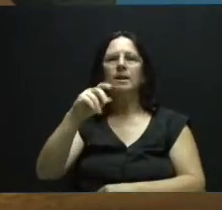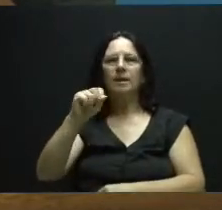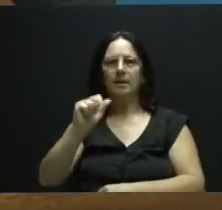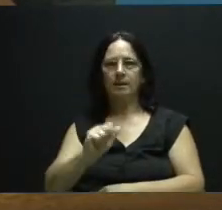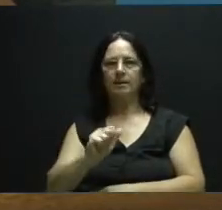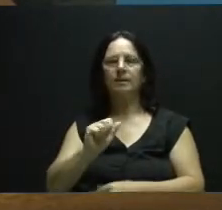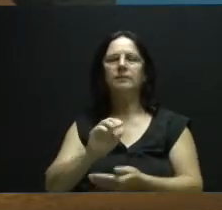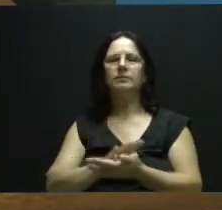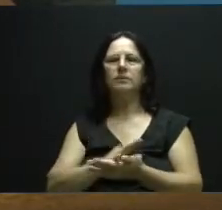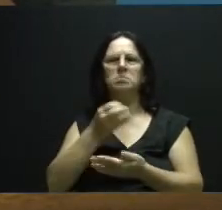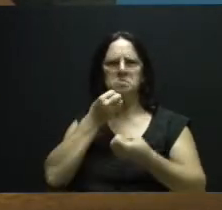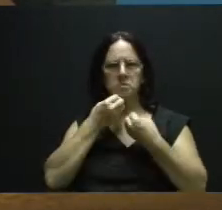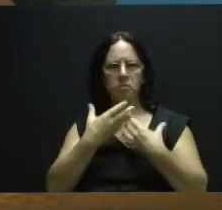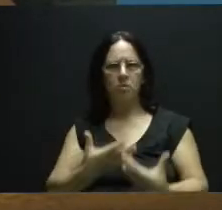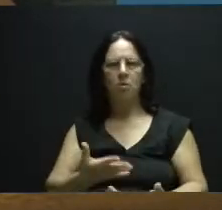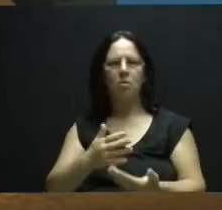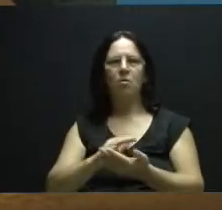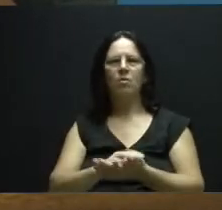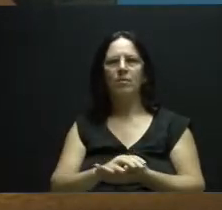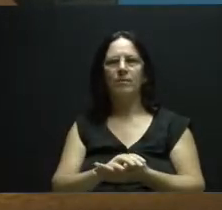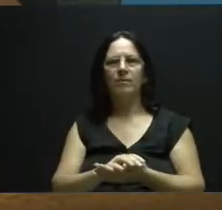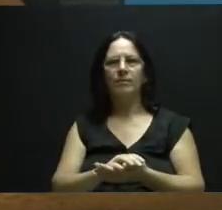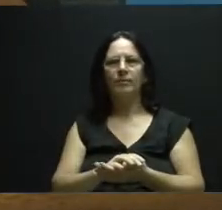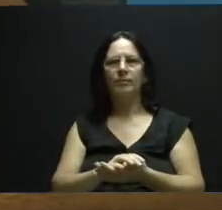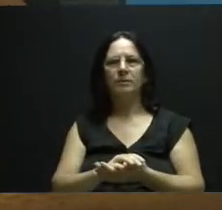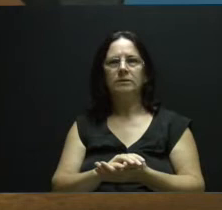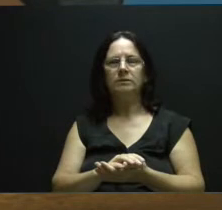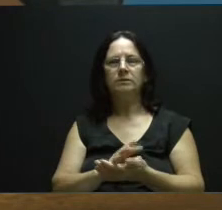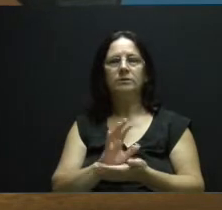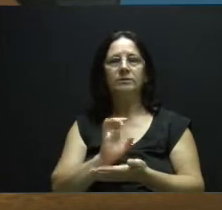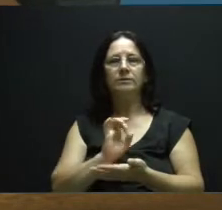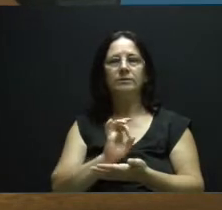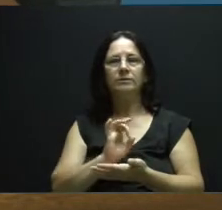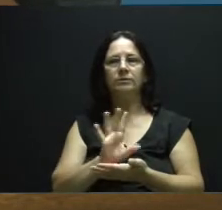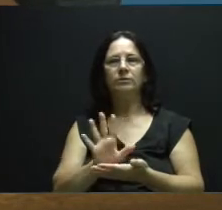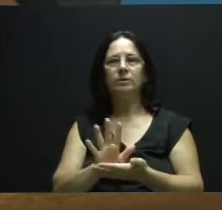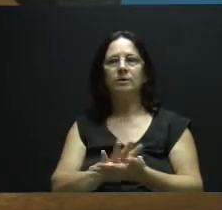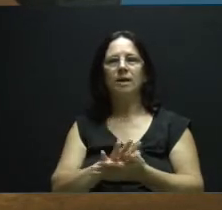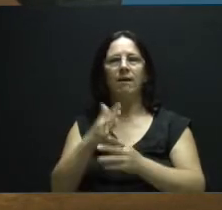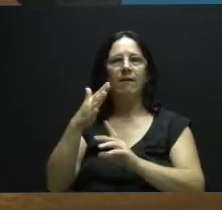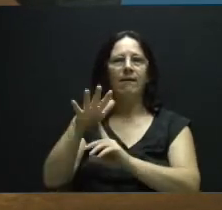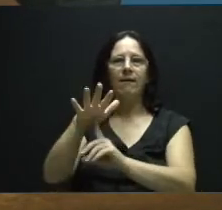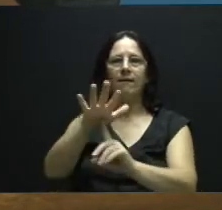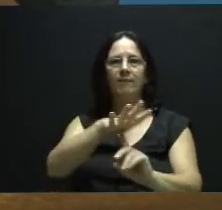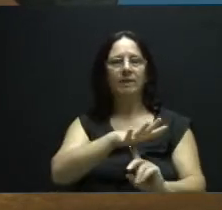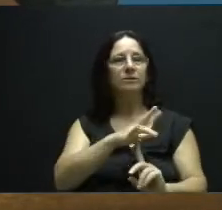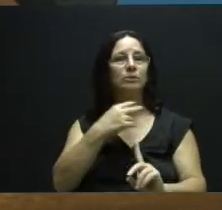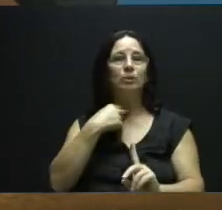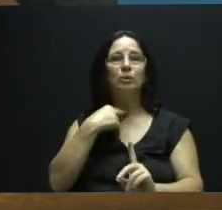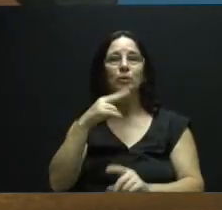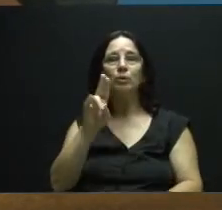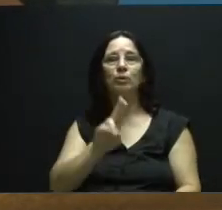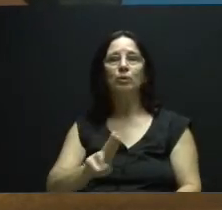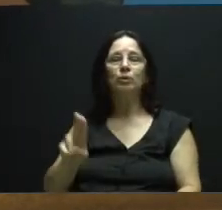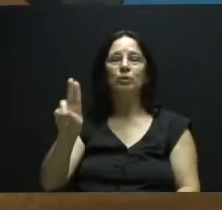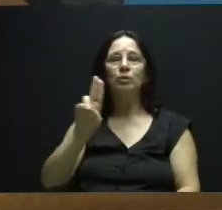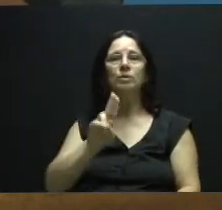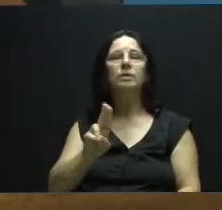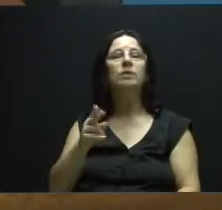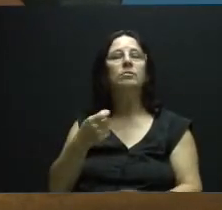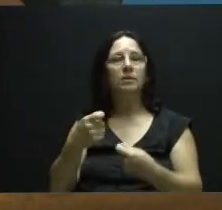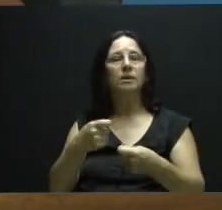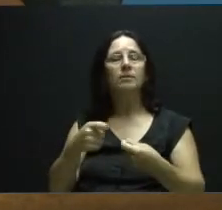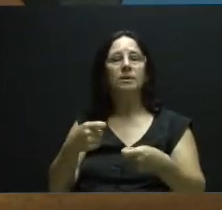ficou bom ficou bom sim só que infelizmente a praça ela não pode ser utilizada por quem deveria ser